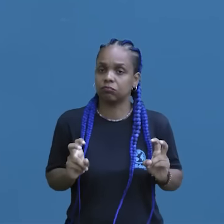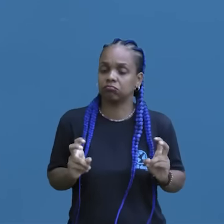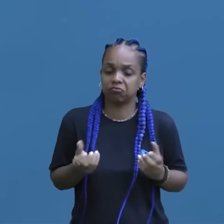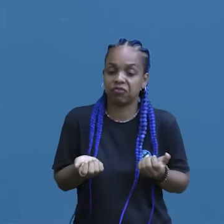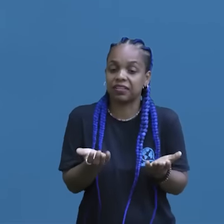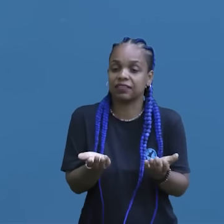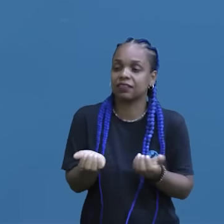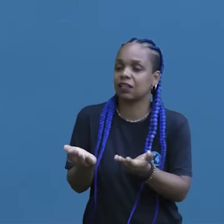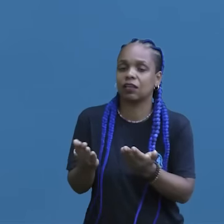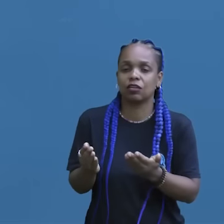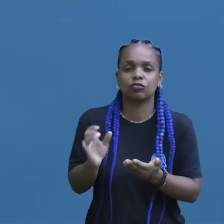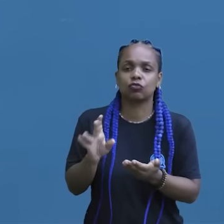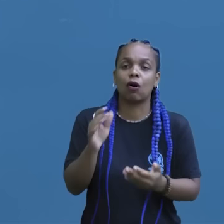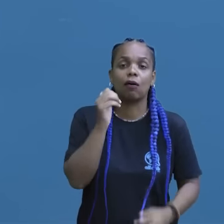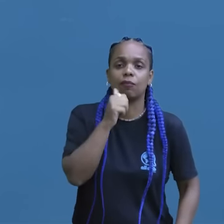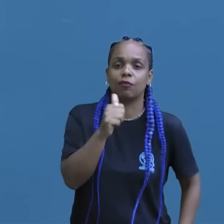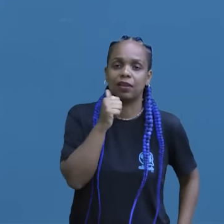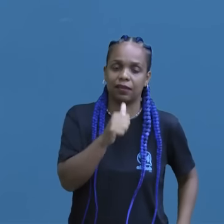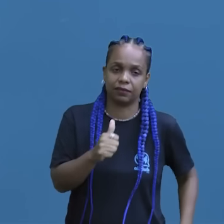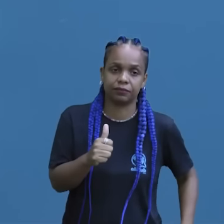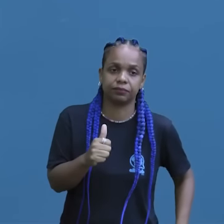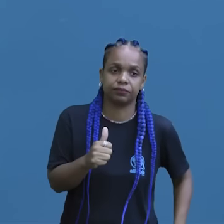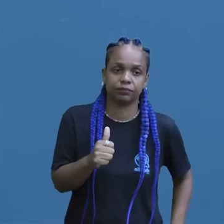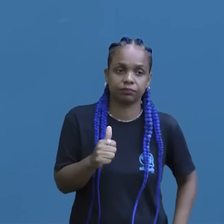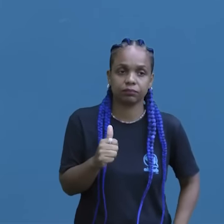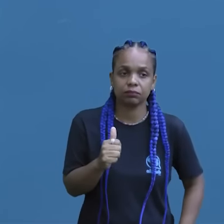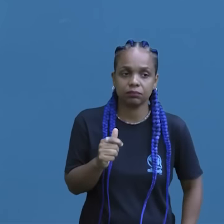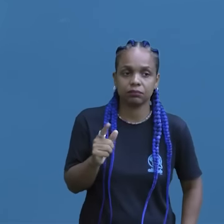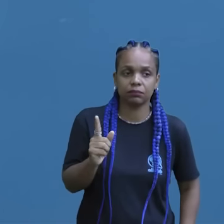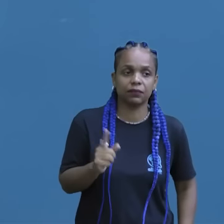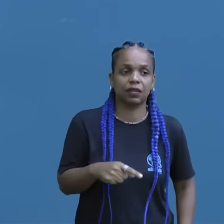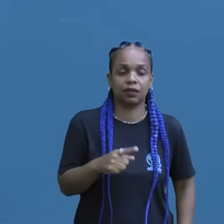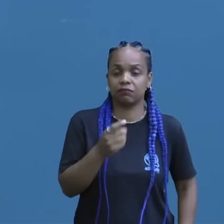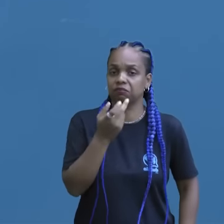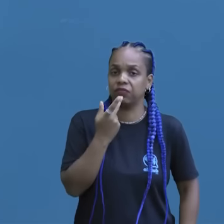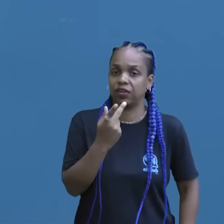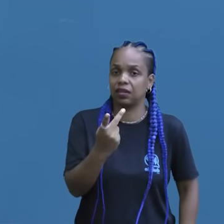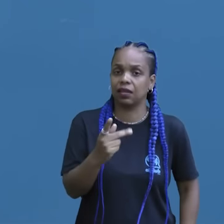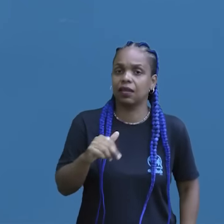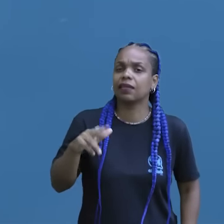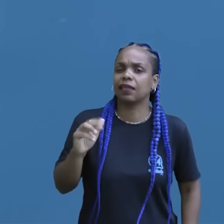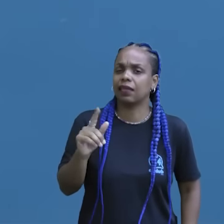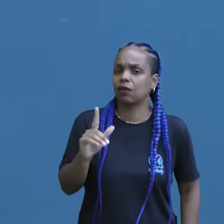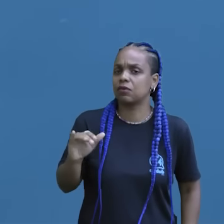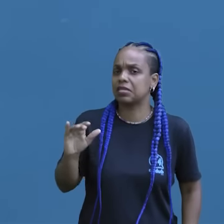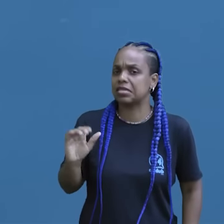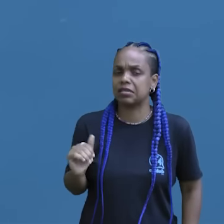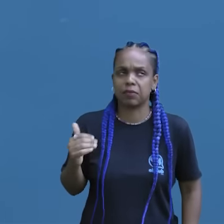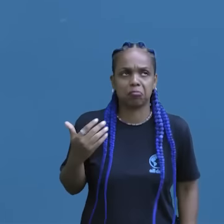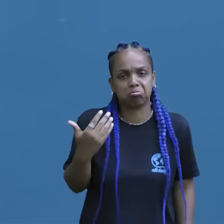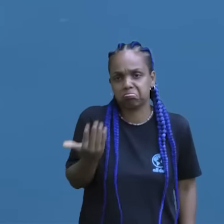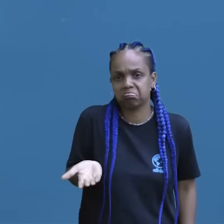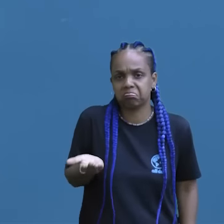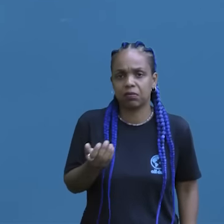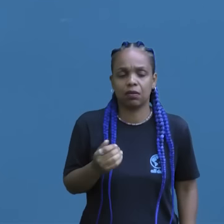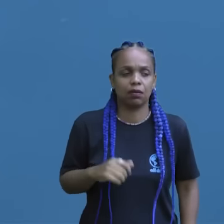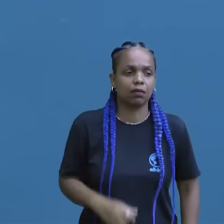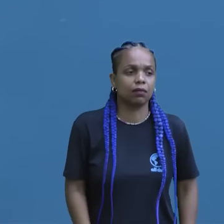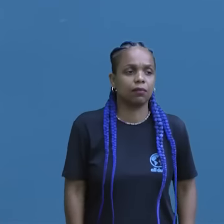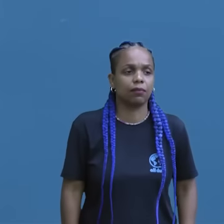Lima em relação a esse tema, né? Não as matem. É um título. Feminismo e voto feminino.